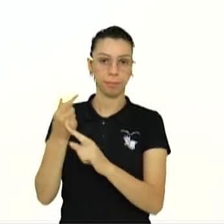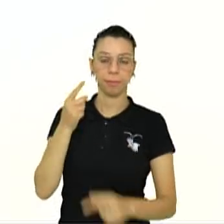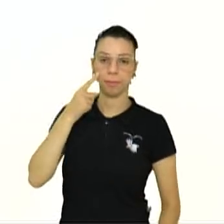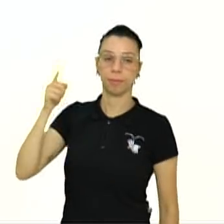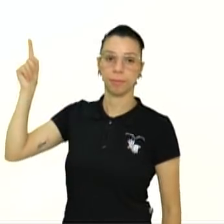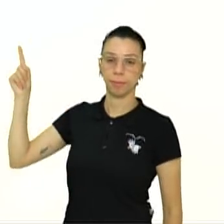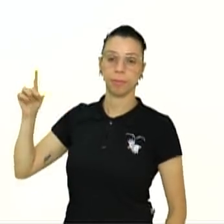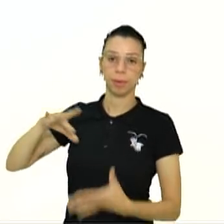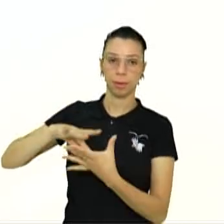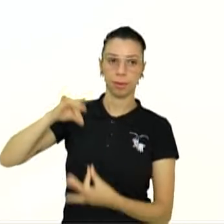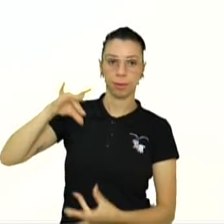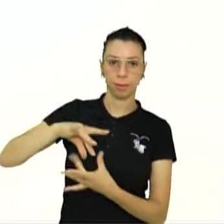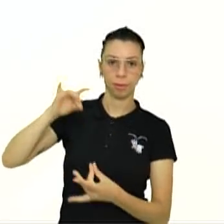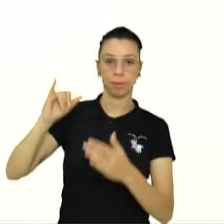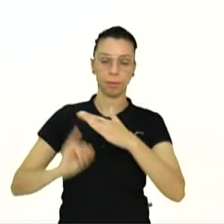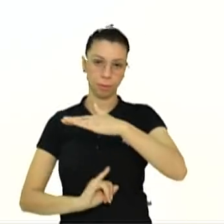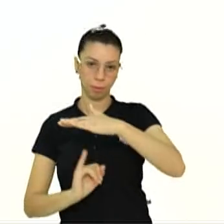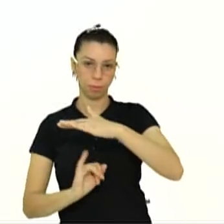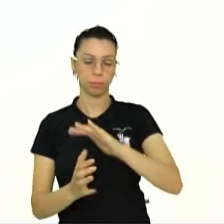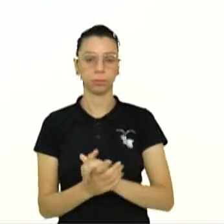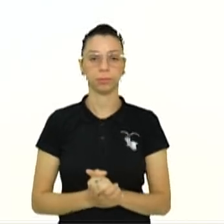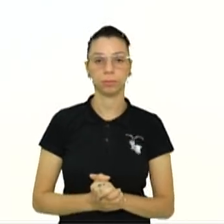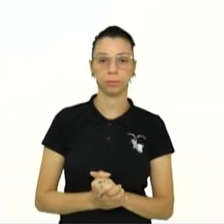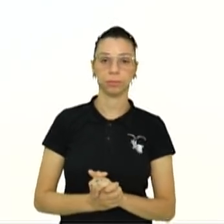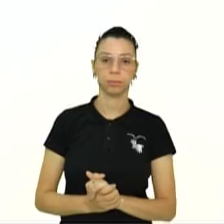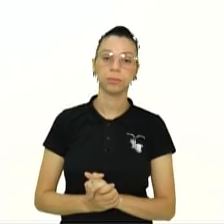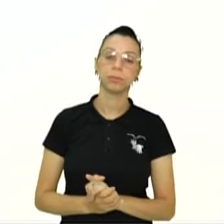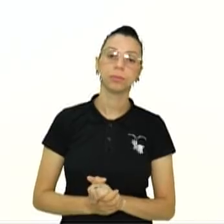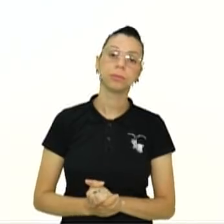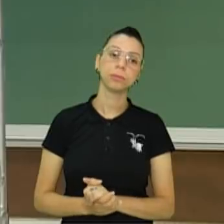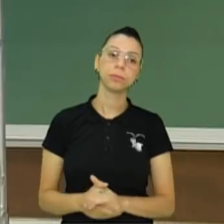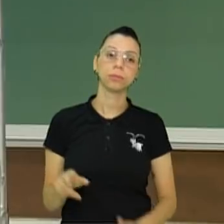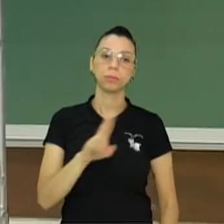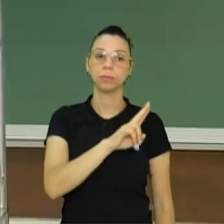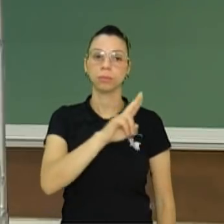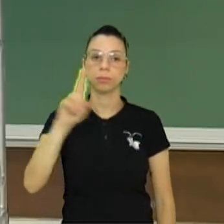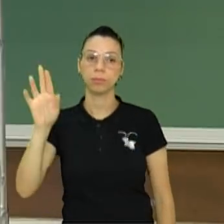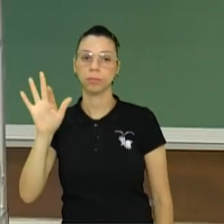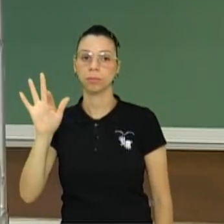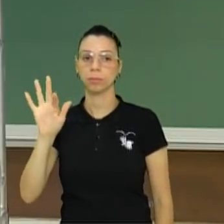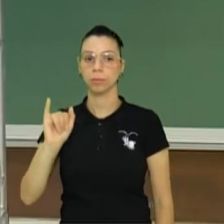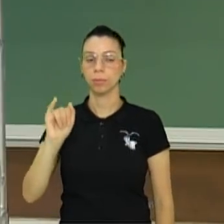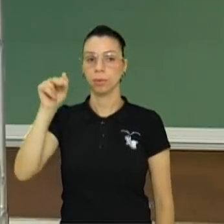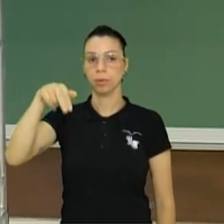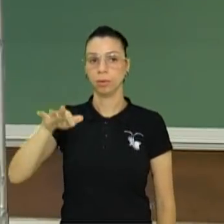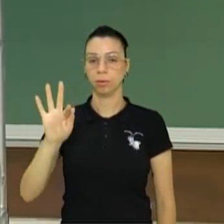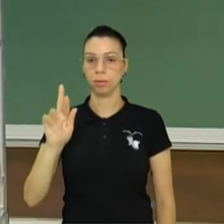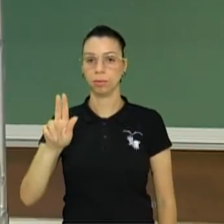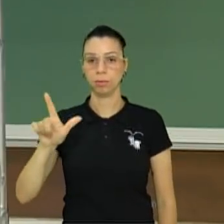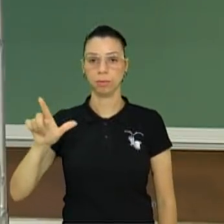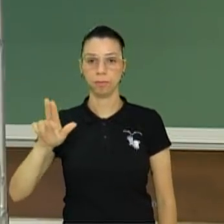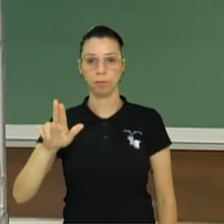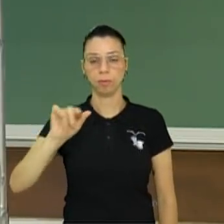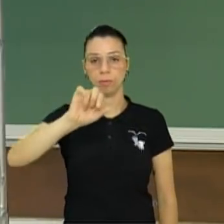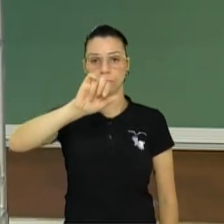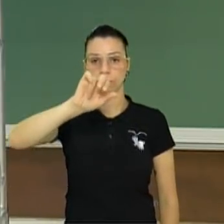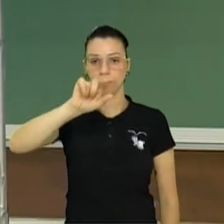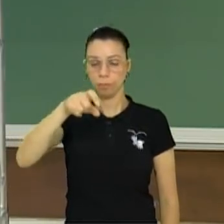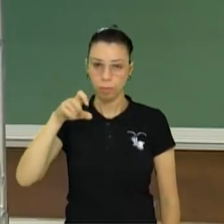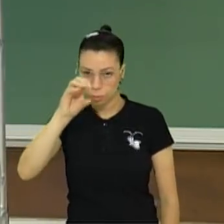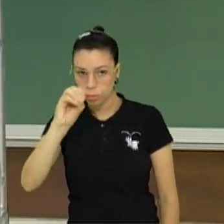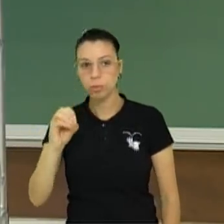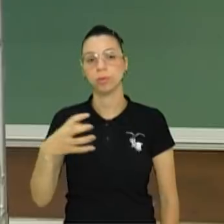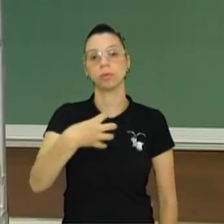é o abstrato informal. Ela chama de influxo das formas. Por